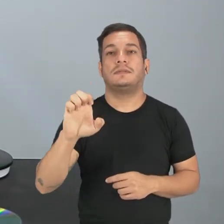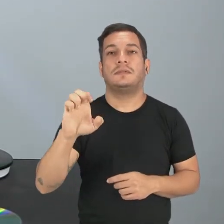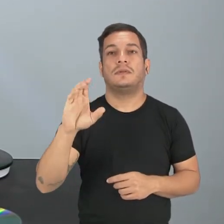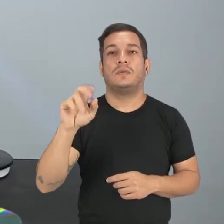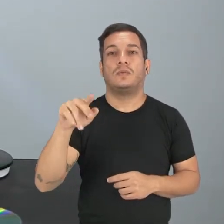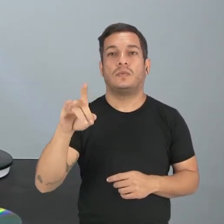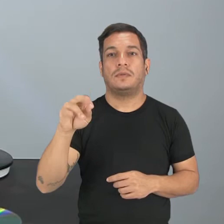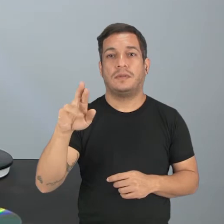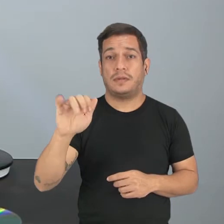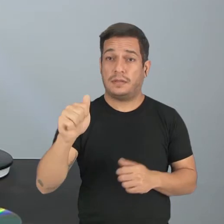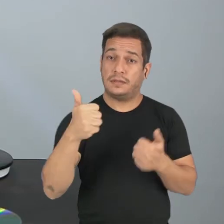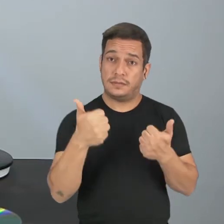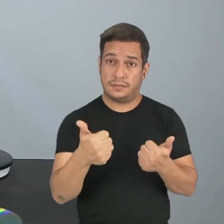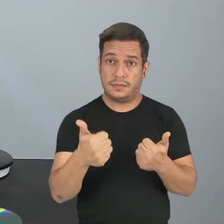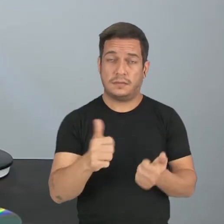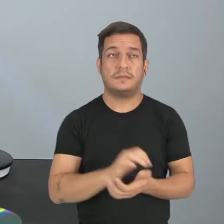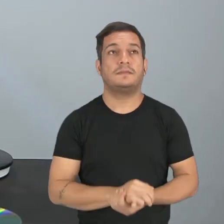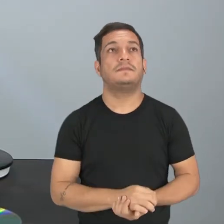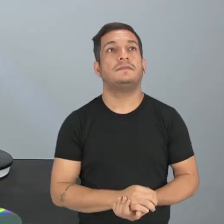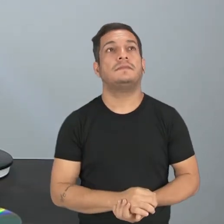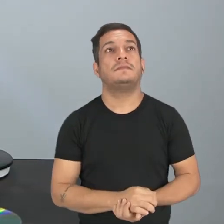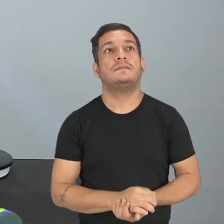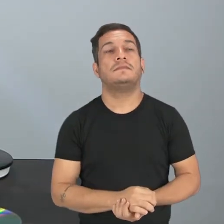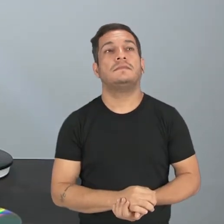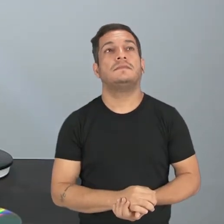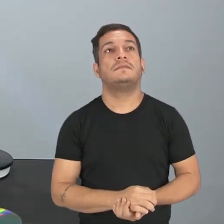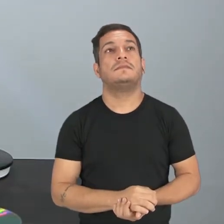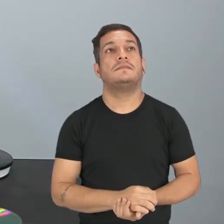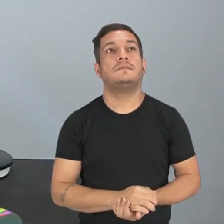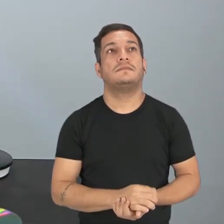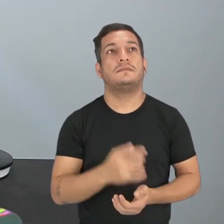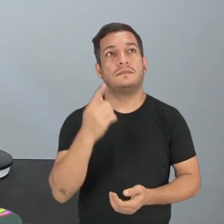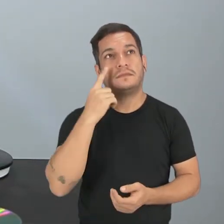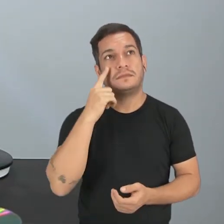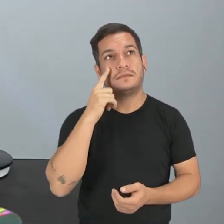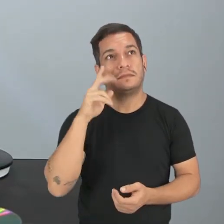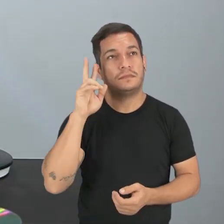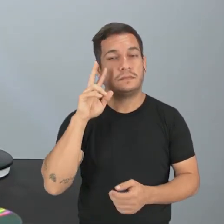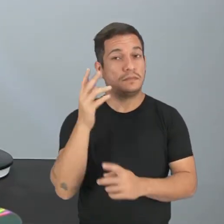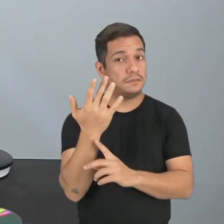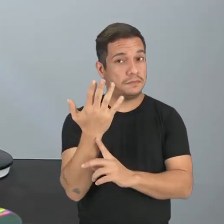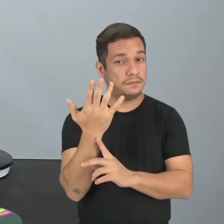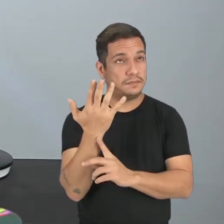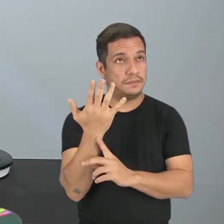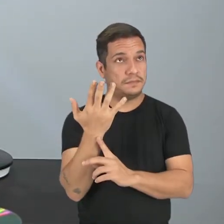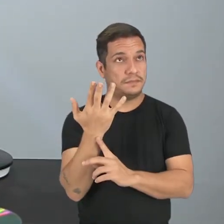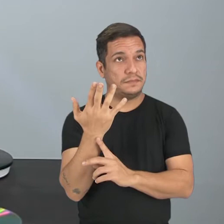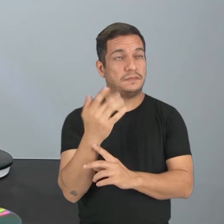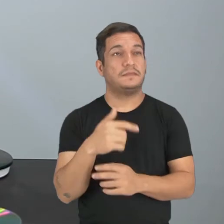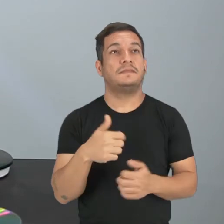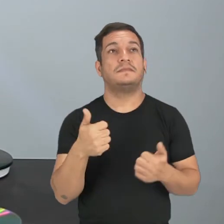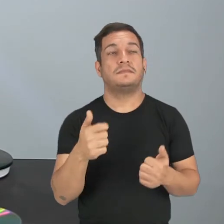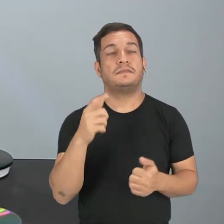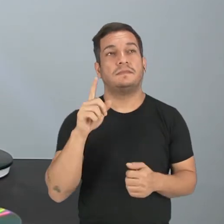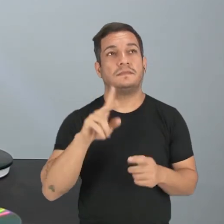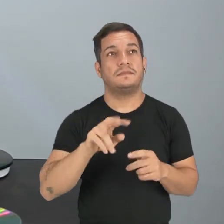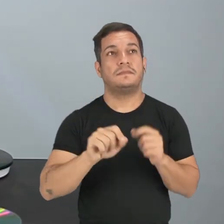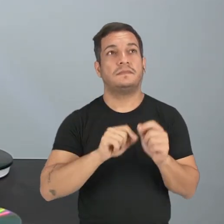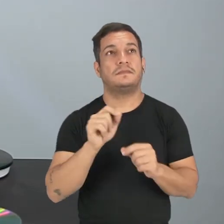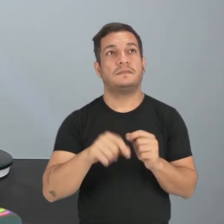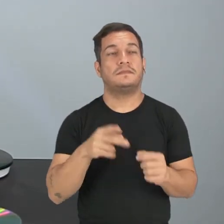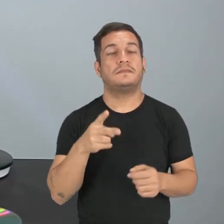secundária, certo? Então, vamos só lembrar, eu vou deixar acesa, tá? E aí a gente